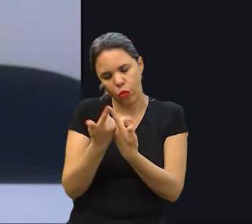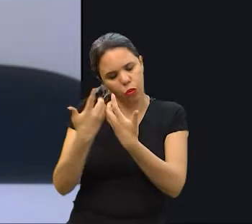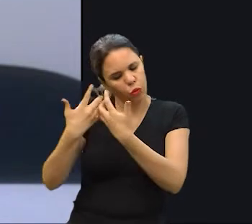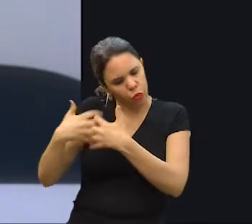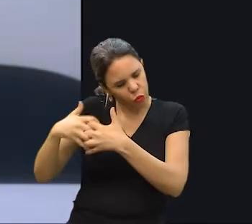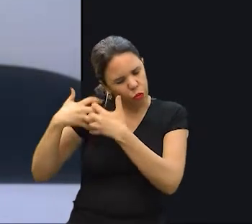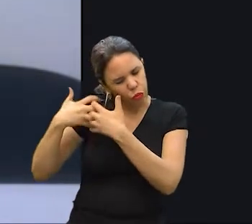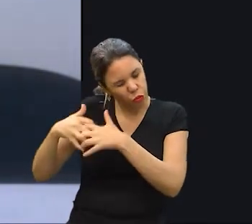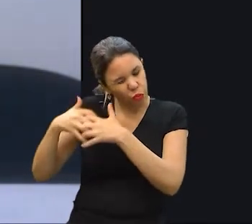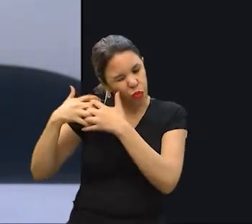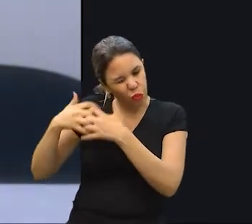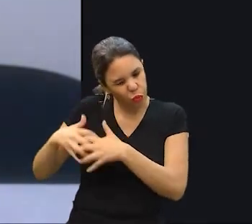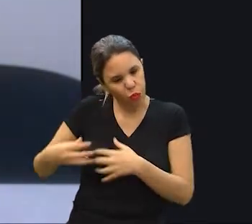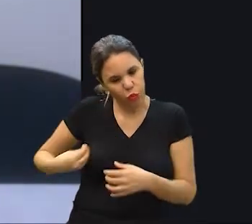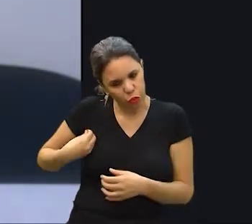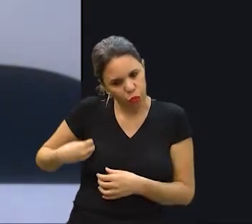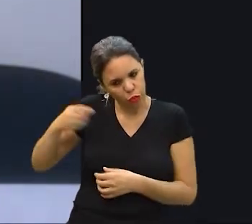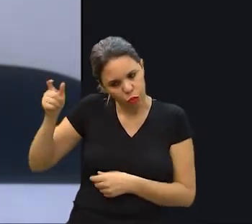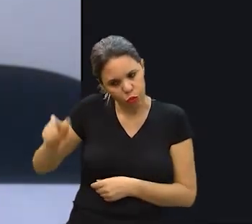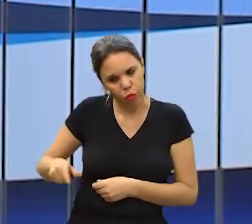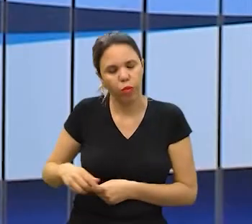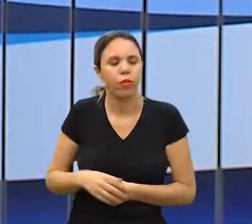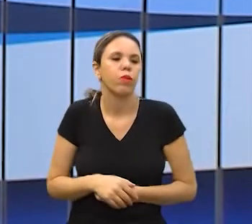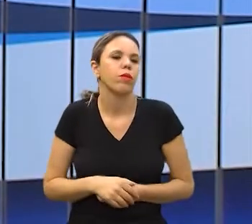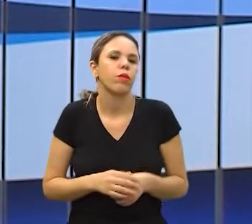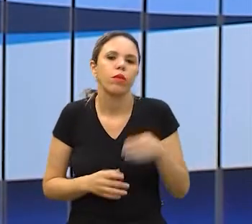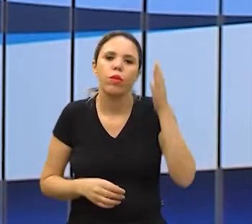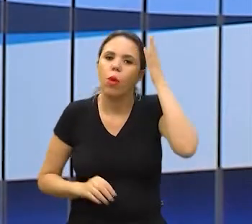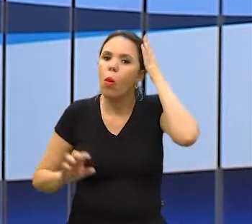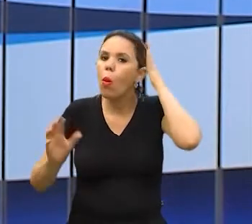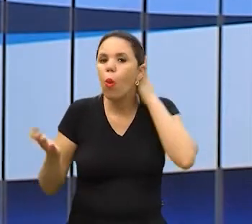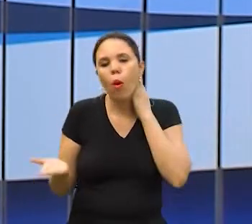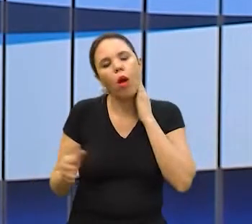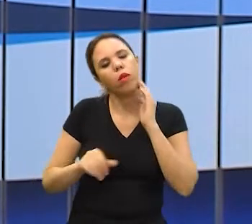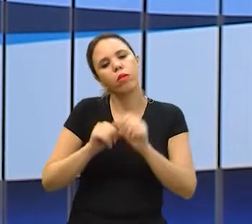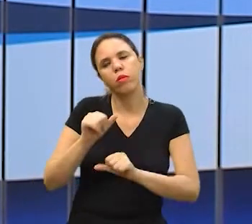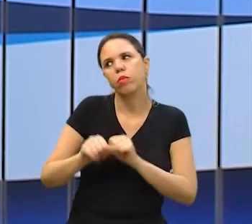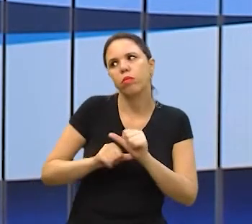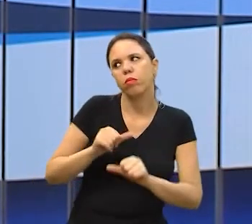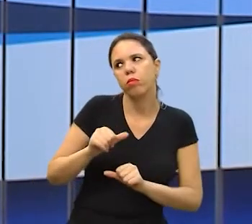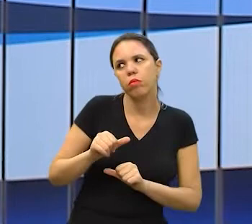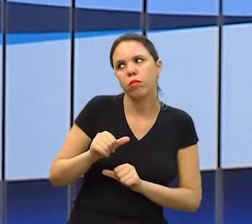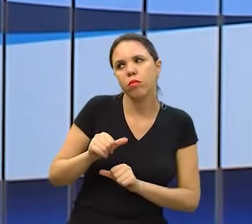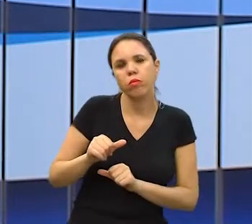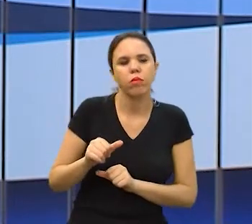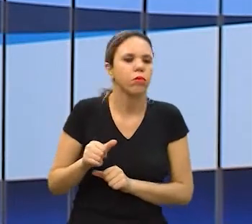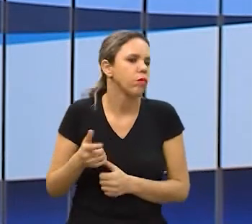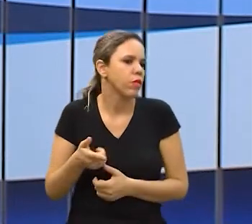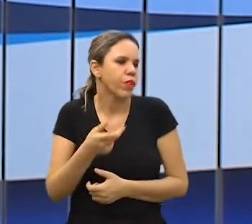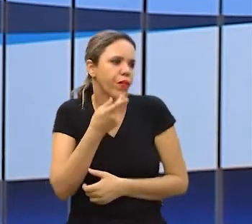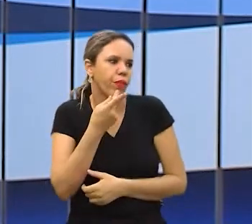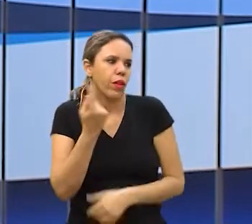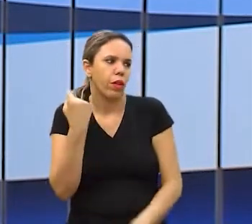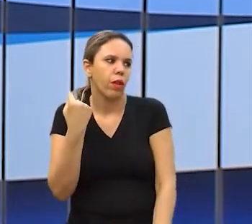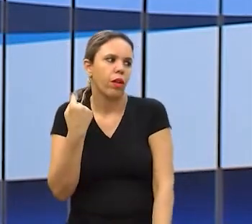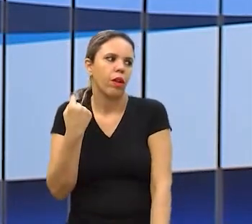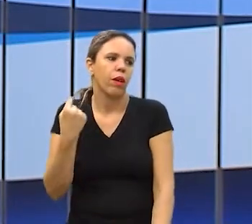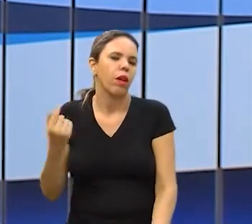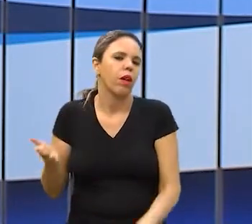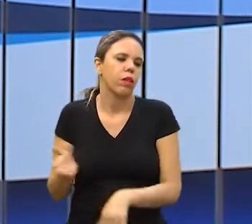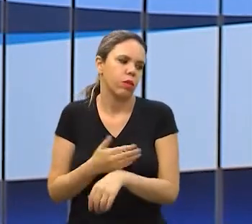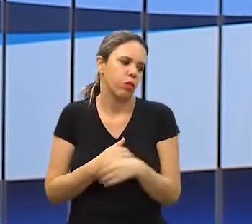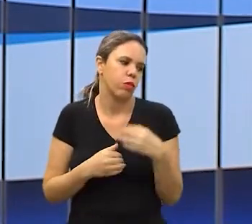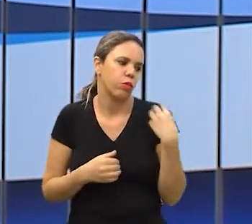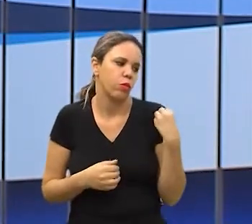grupo reflexivo na vida deles. E quando acontece essa transformação, você até falou um